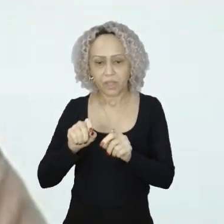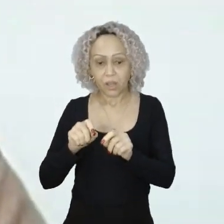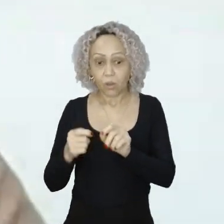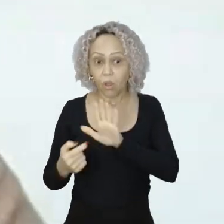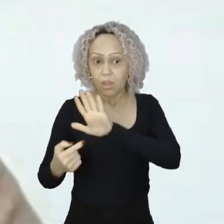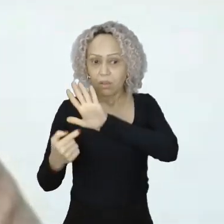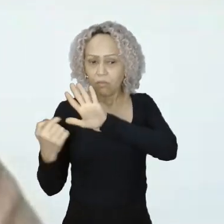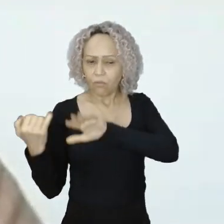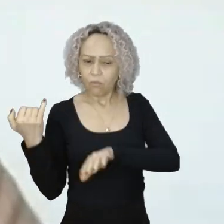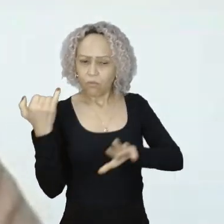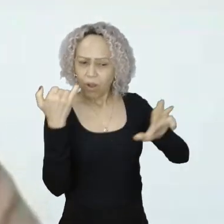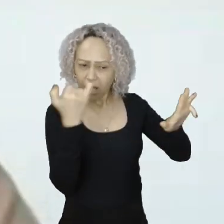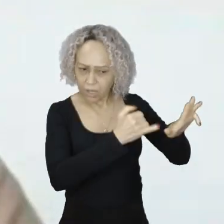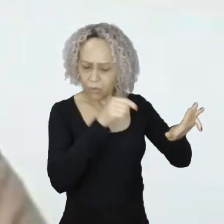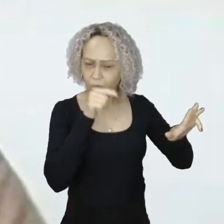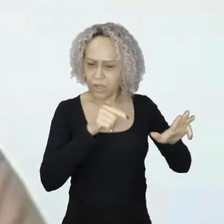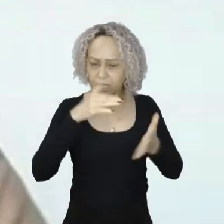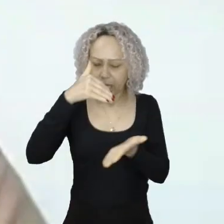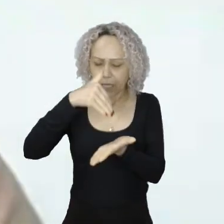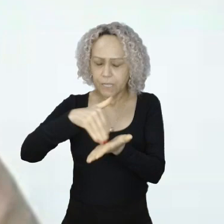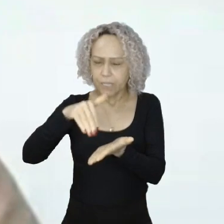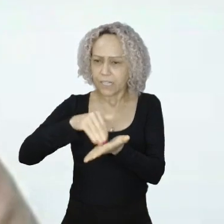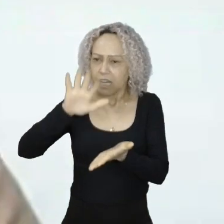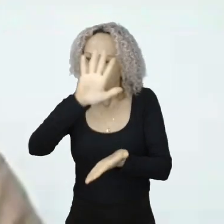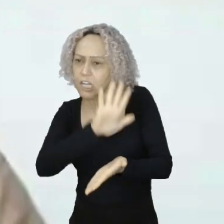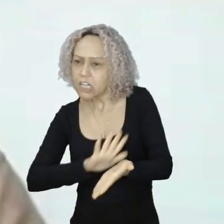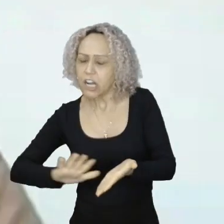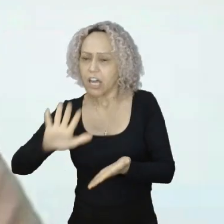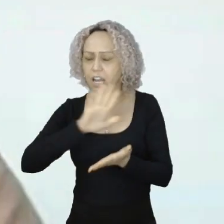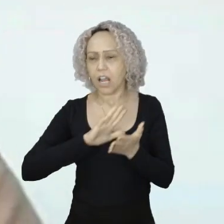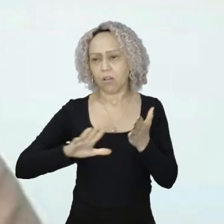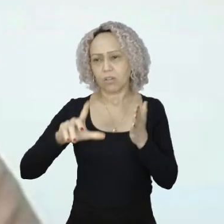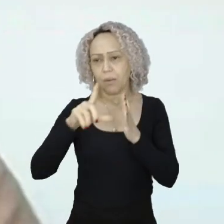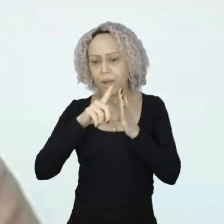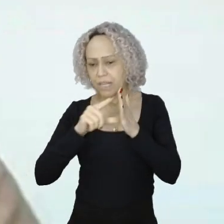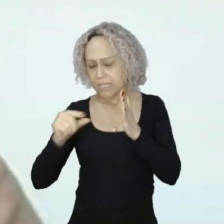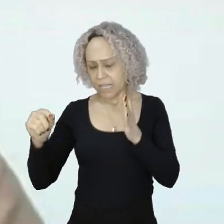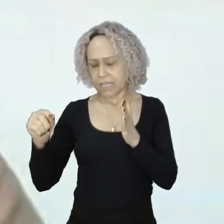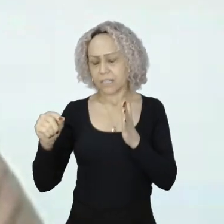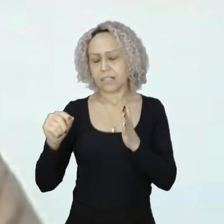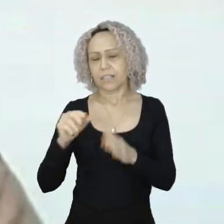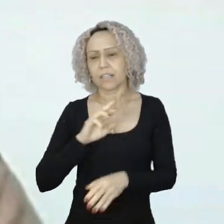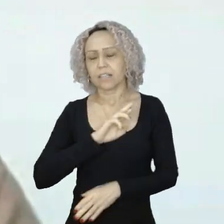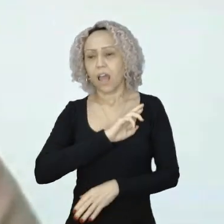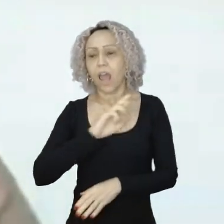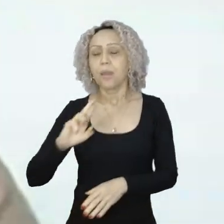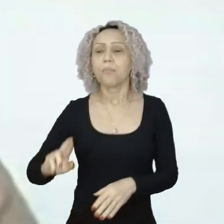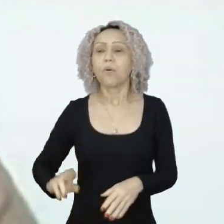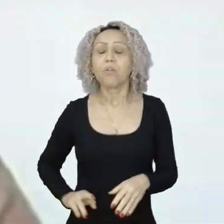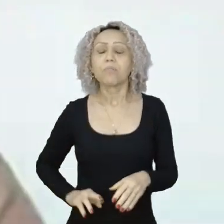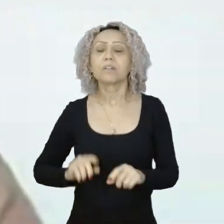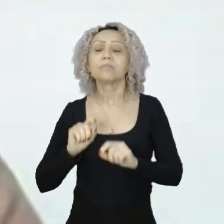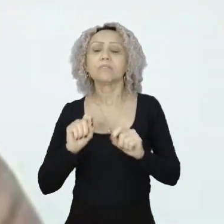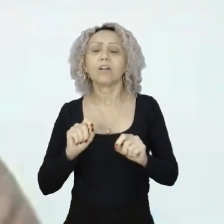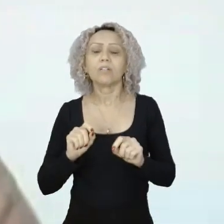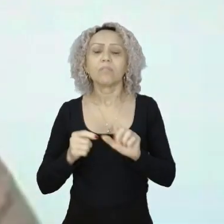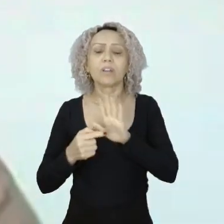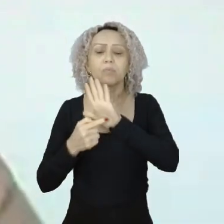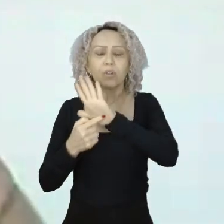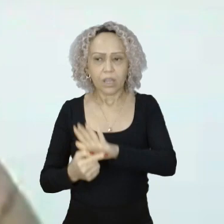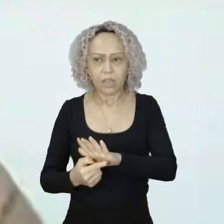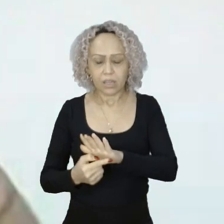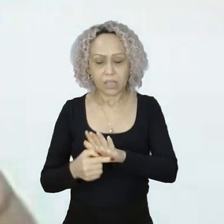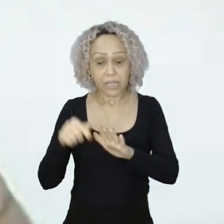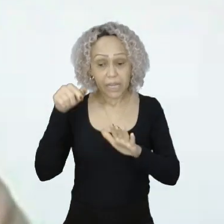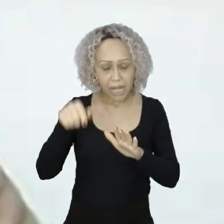da Presidência da República, para além de cuidar de várias questões administrativas do governo, pudesse ser o Ministério